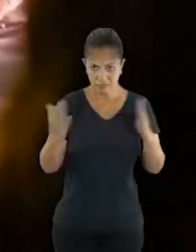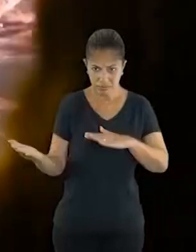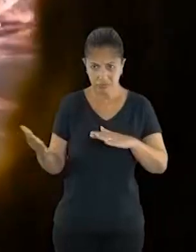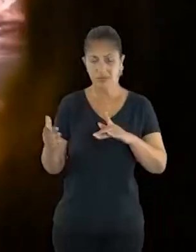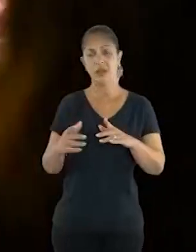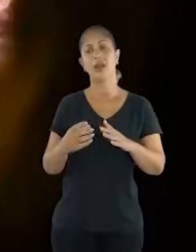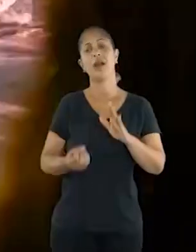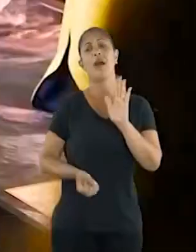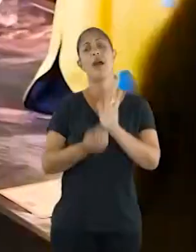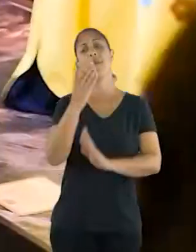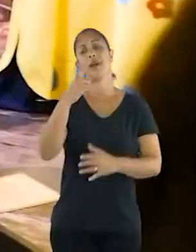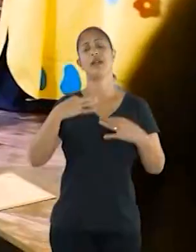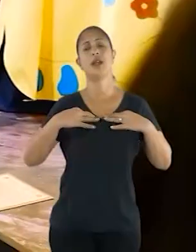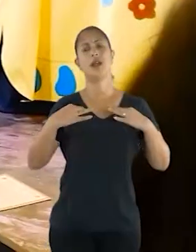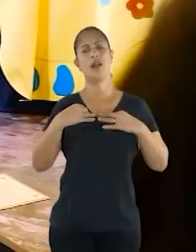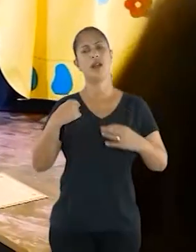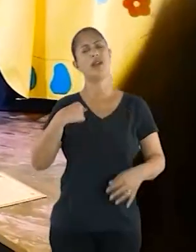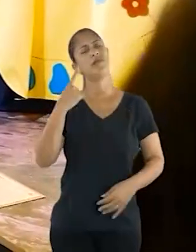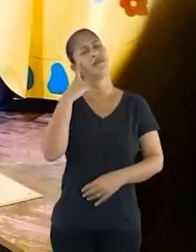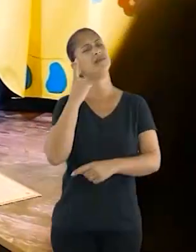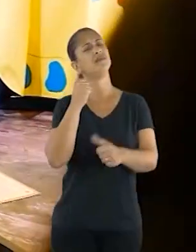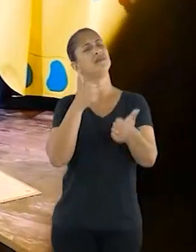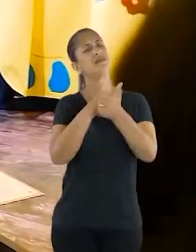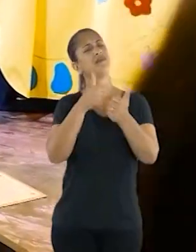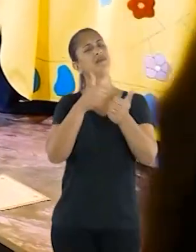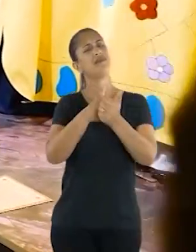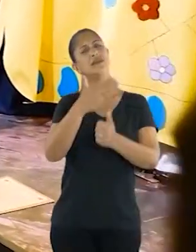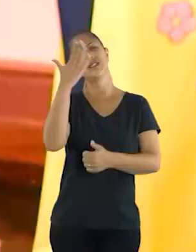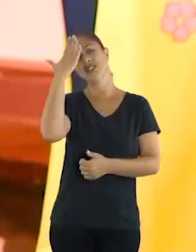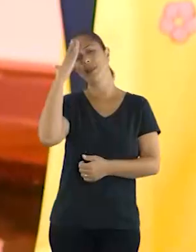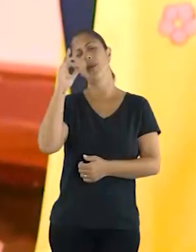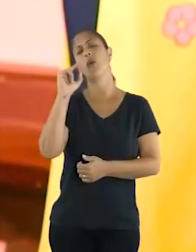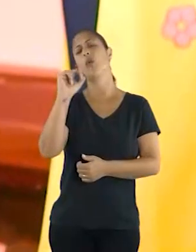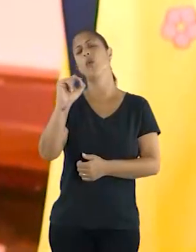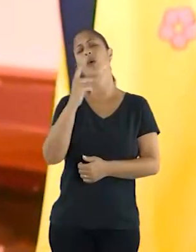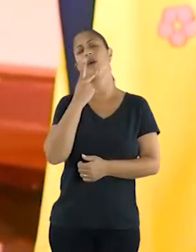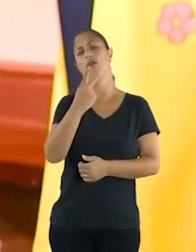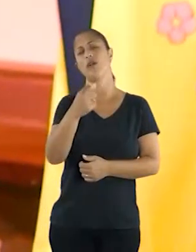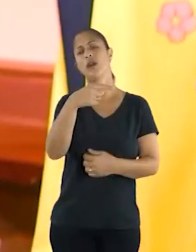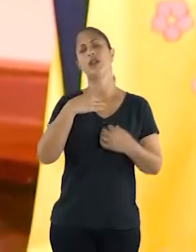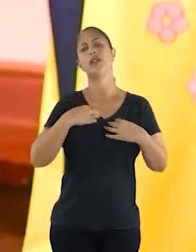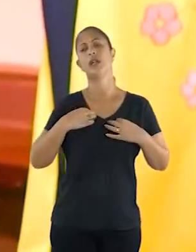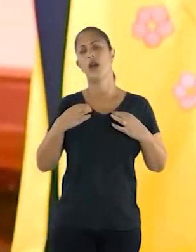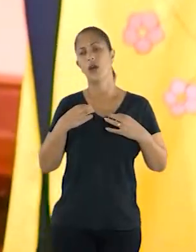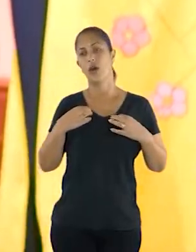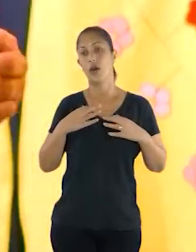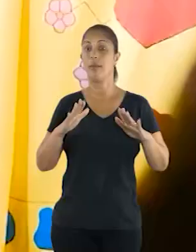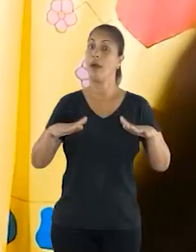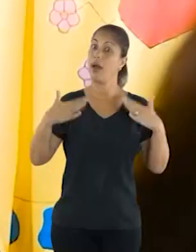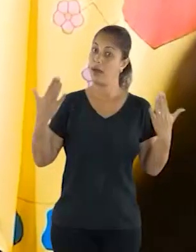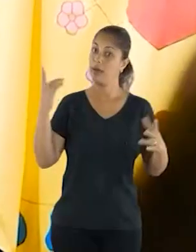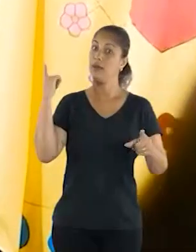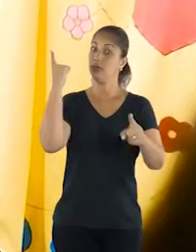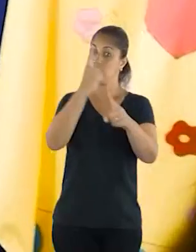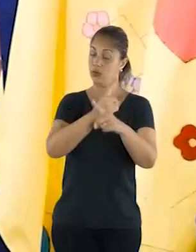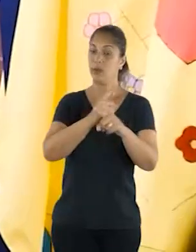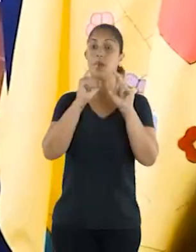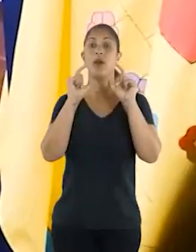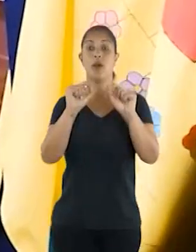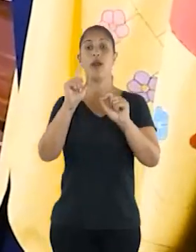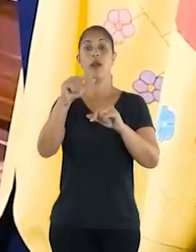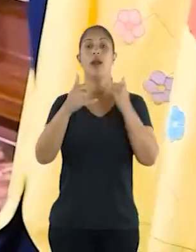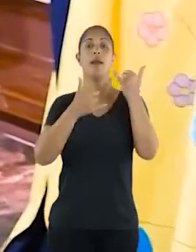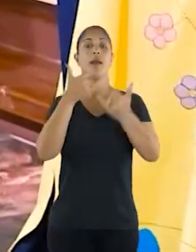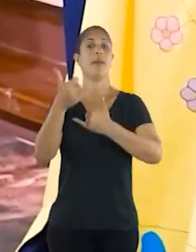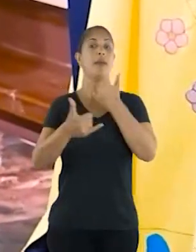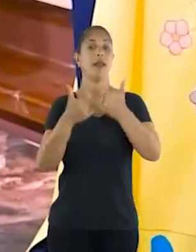aparece com essa roupa. E aí eu fiquei encucada, querendo saber o que queria dizer essa roupa. Até que eu descobri que é o